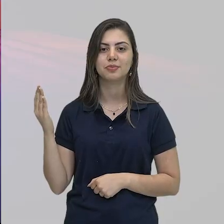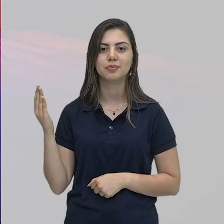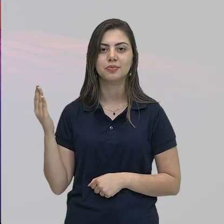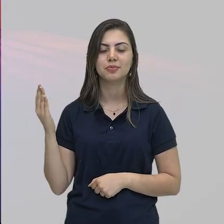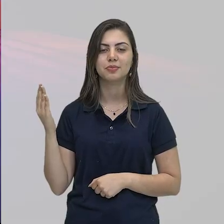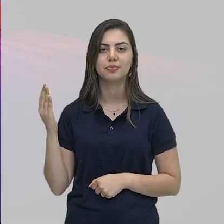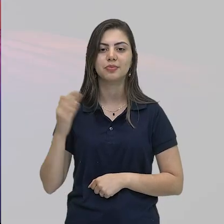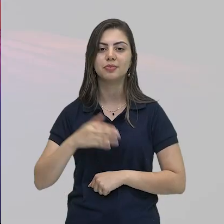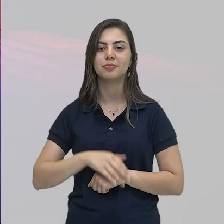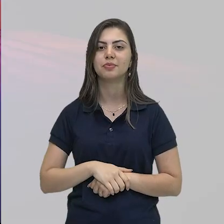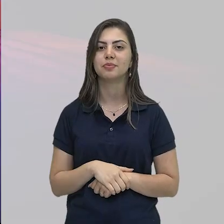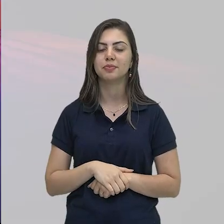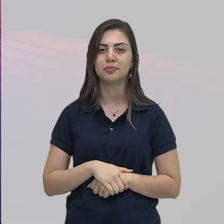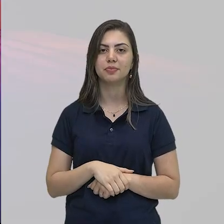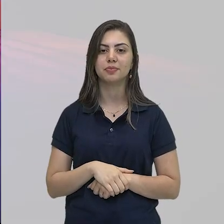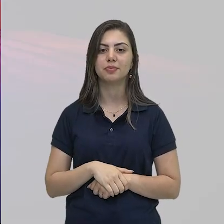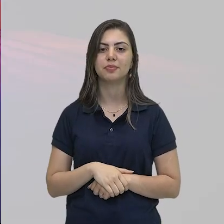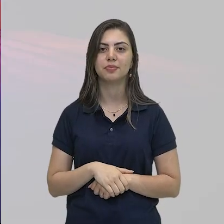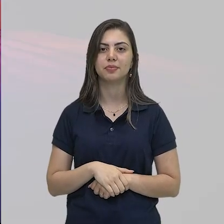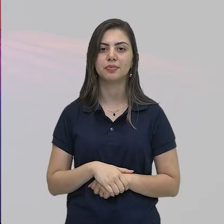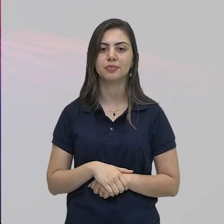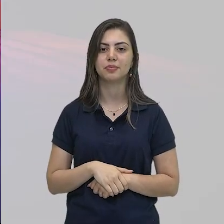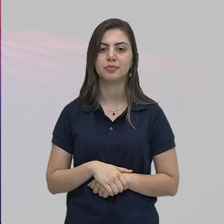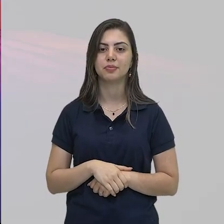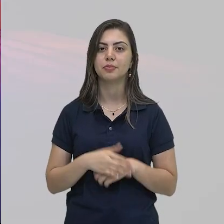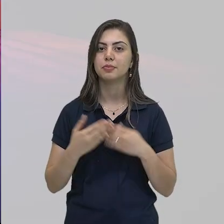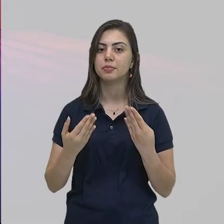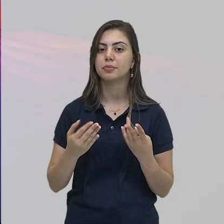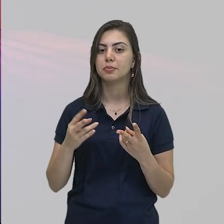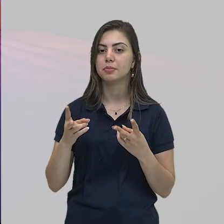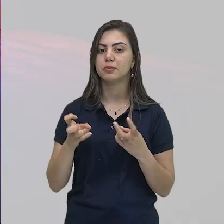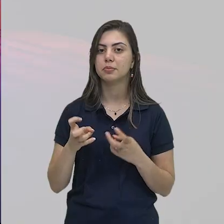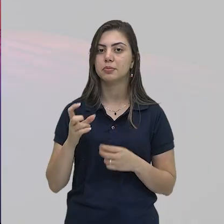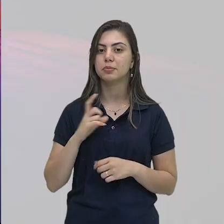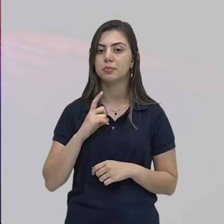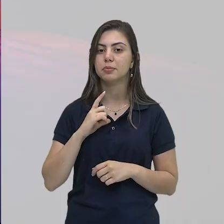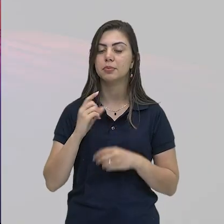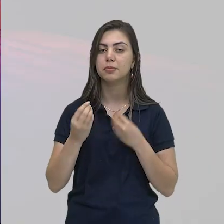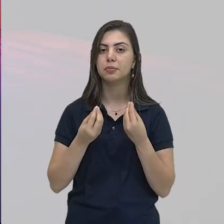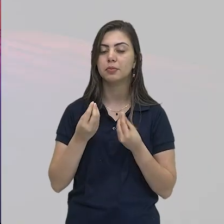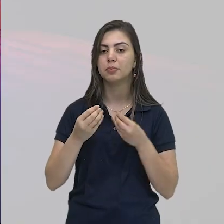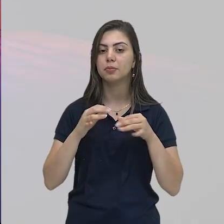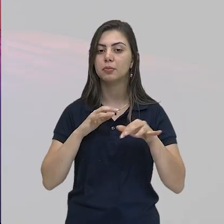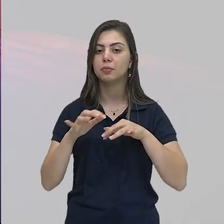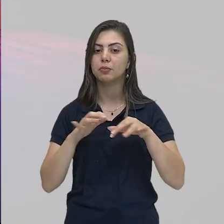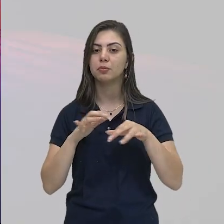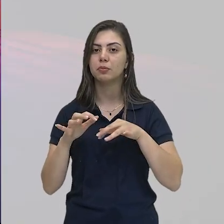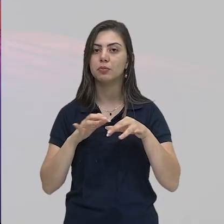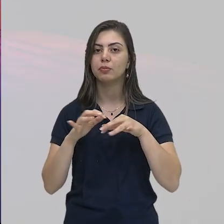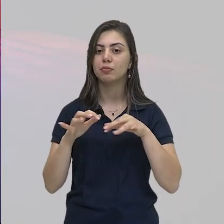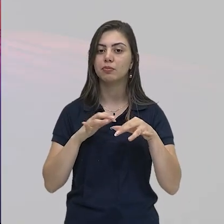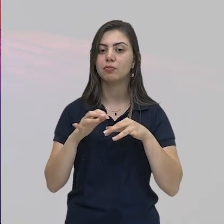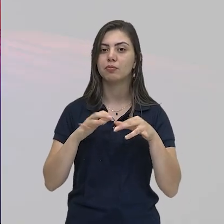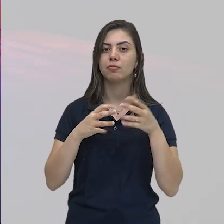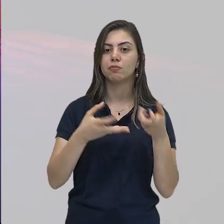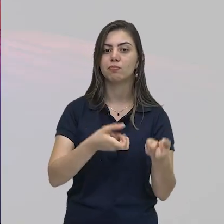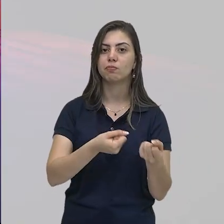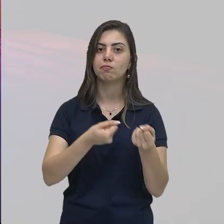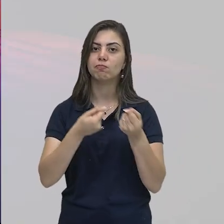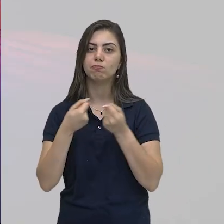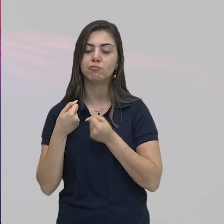nosso vídeo. Então, observem que um dos lutadores faz uso aí da rasteira, do